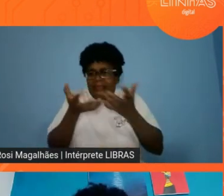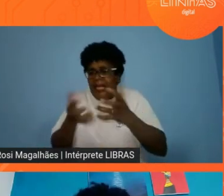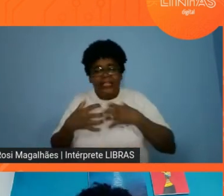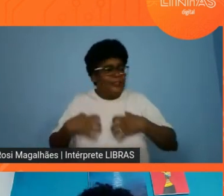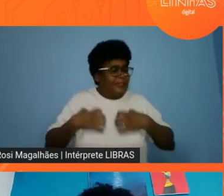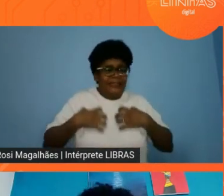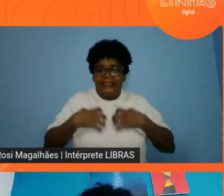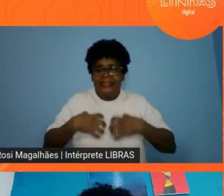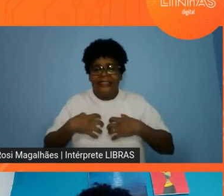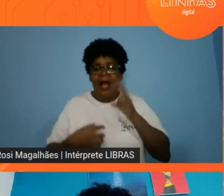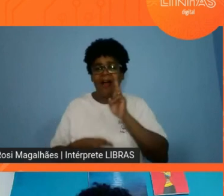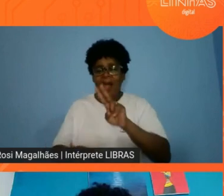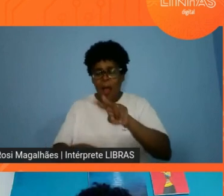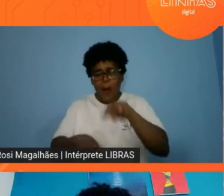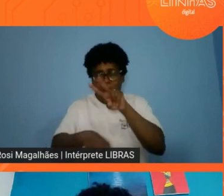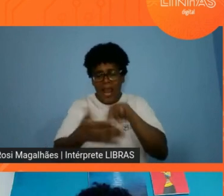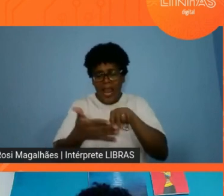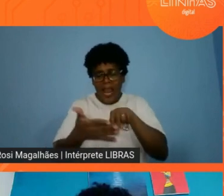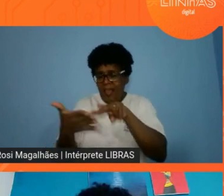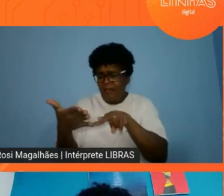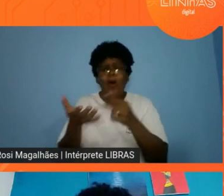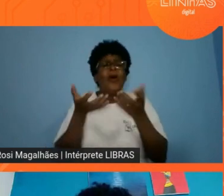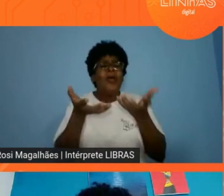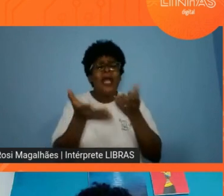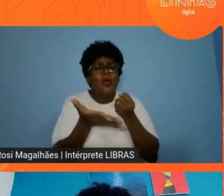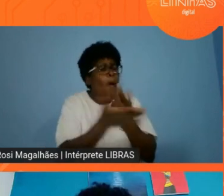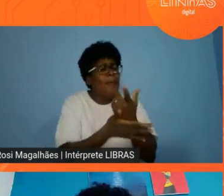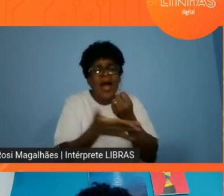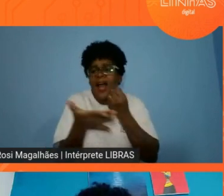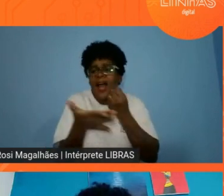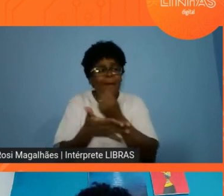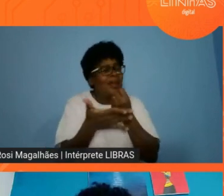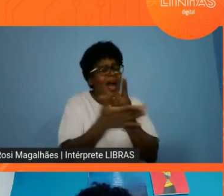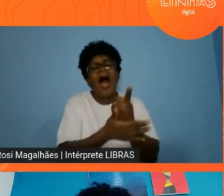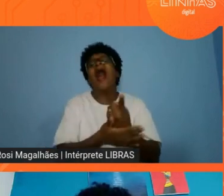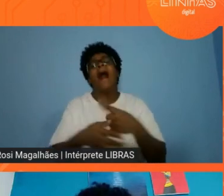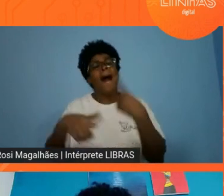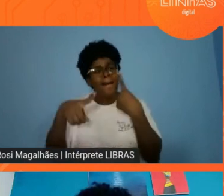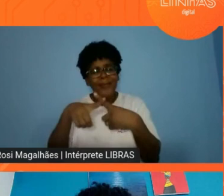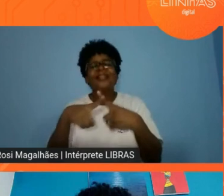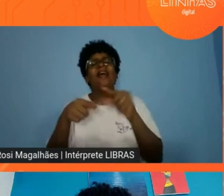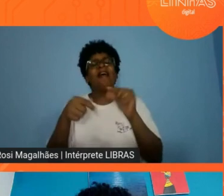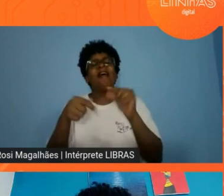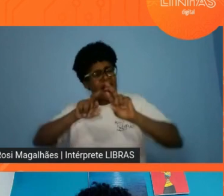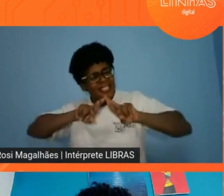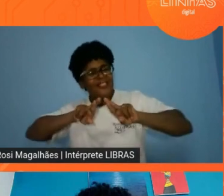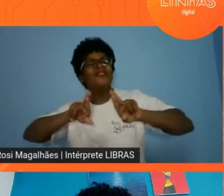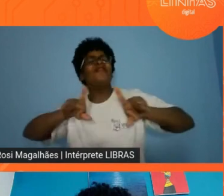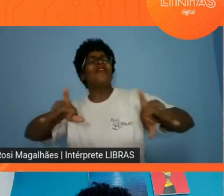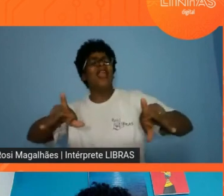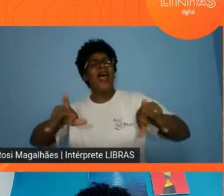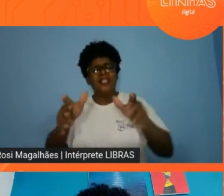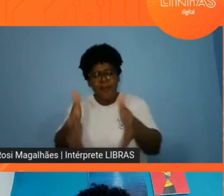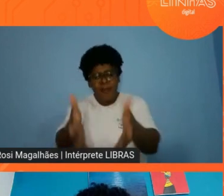eu disse, Lu, você está com o livro? Eu quero comprar, porque faz toda a diferença, né? De pegar nessa obra, de ler, de dar